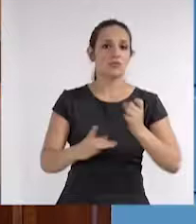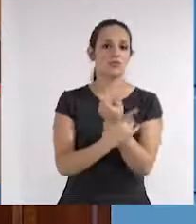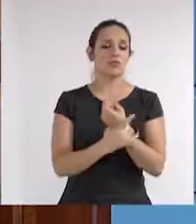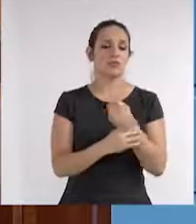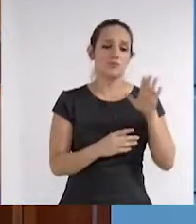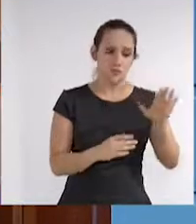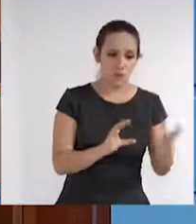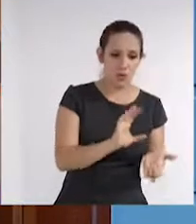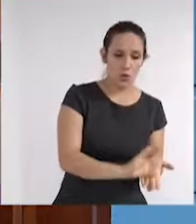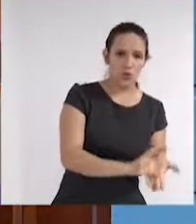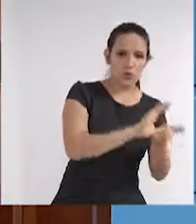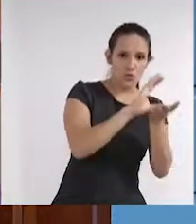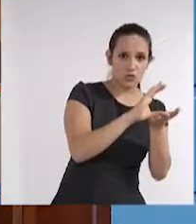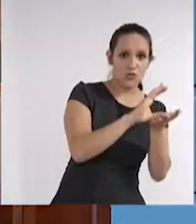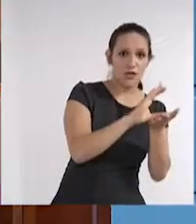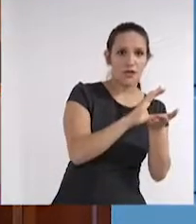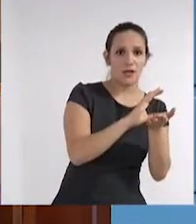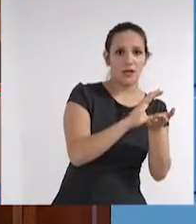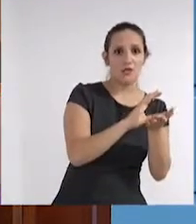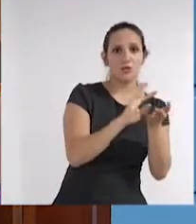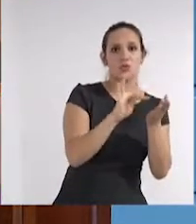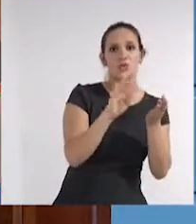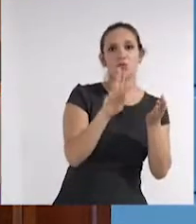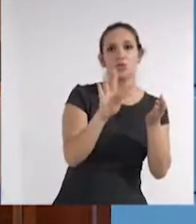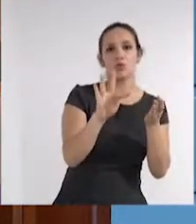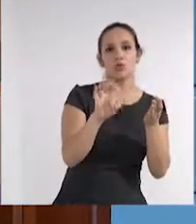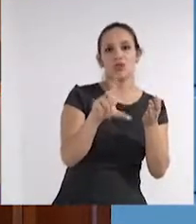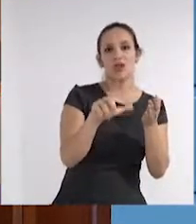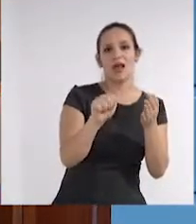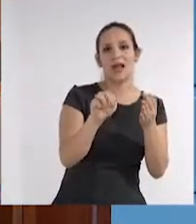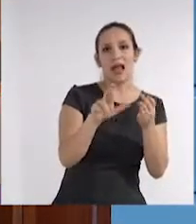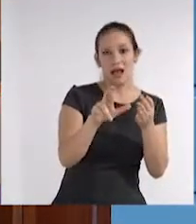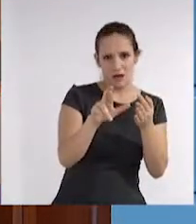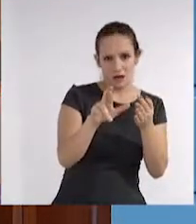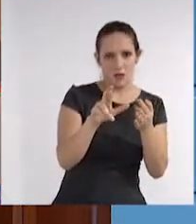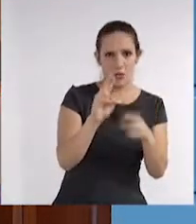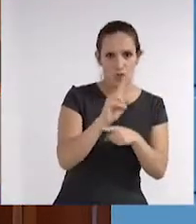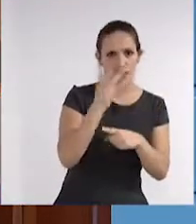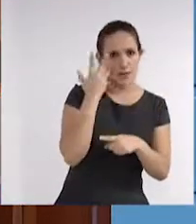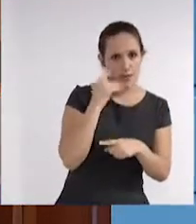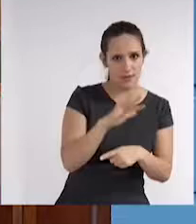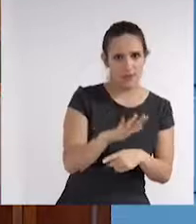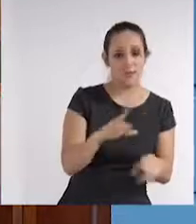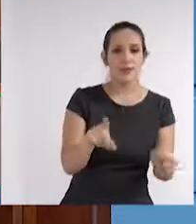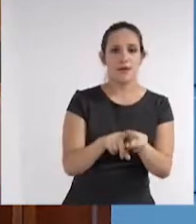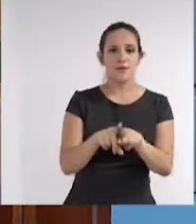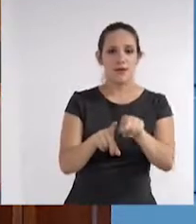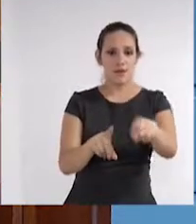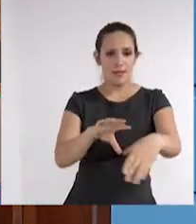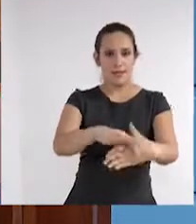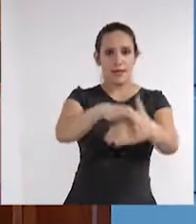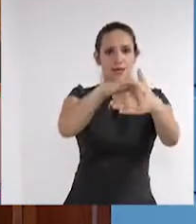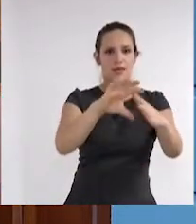os conselheiros tutelares, com representantes da OAB,